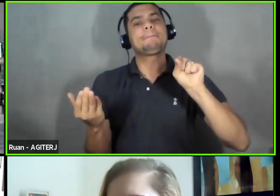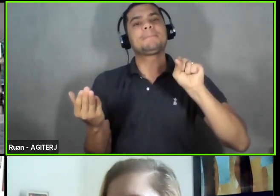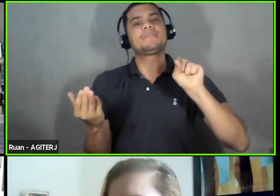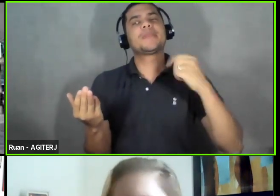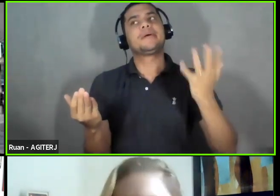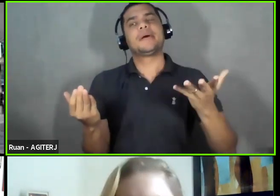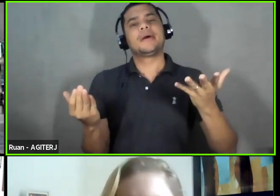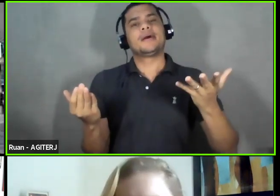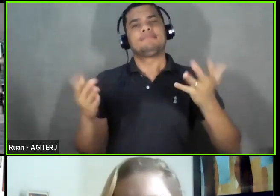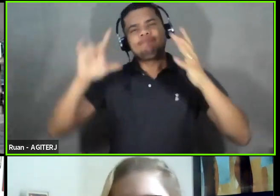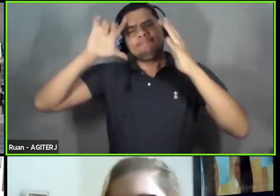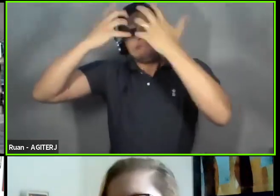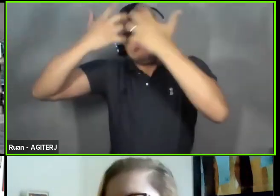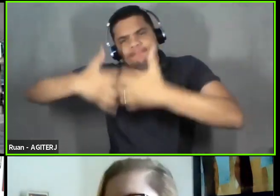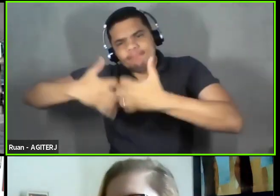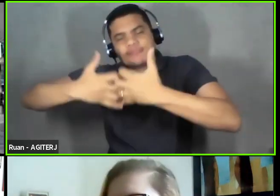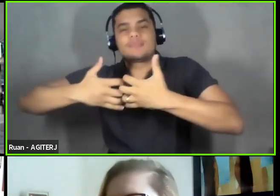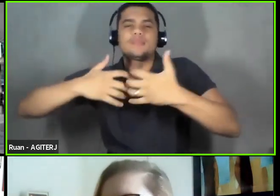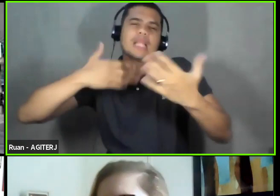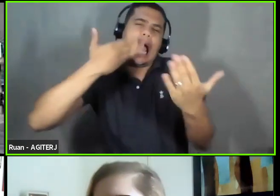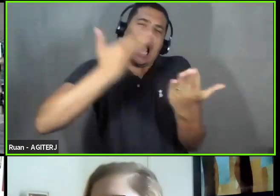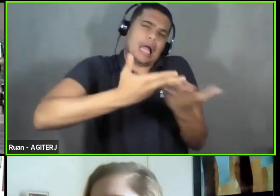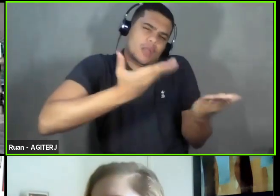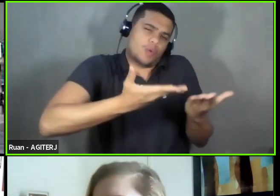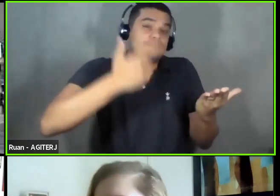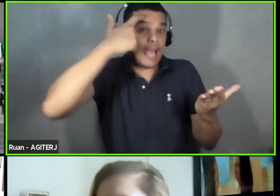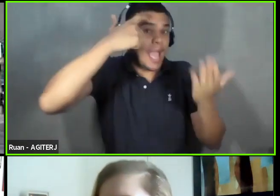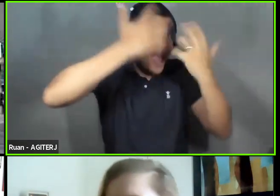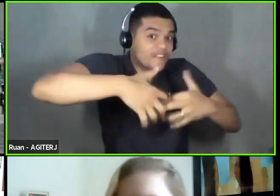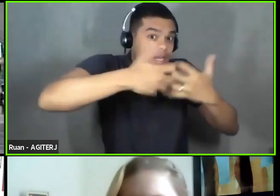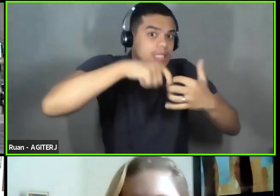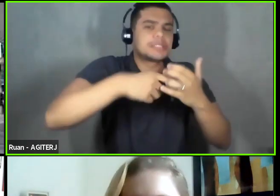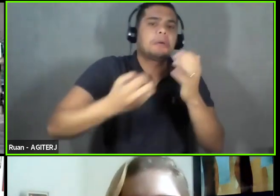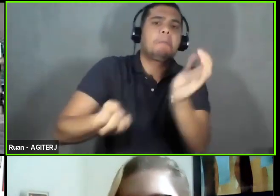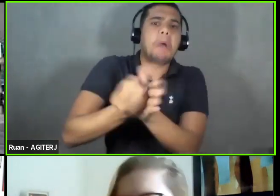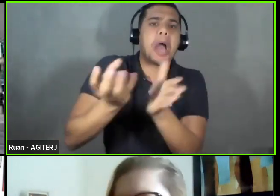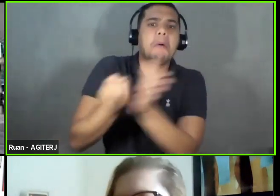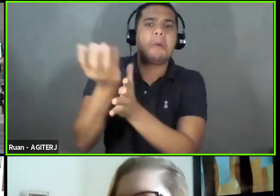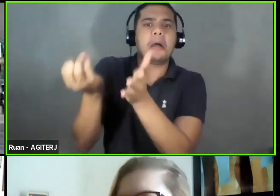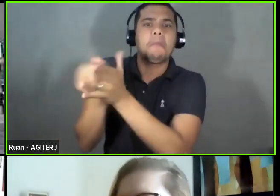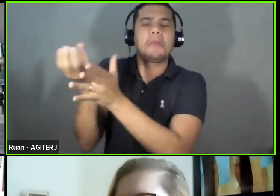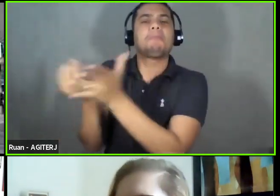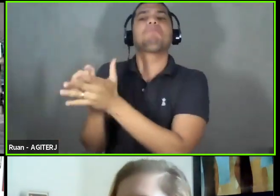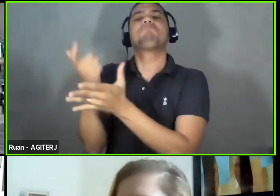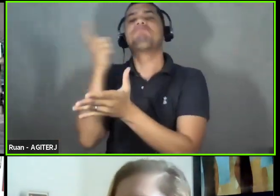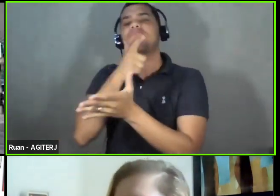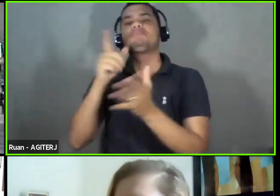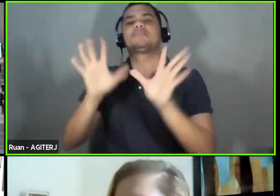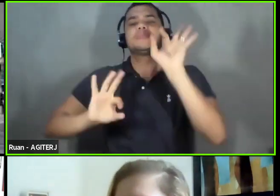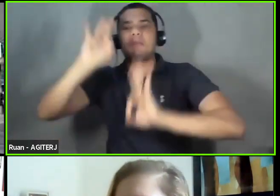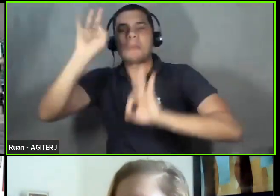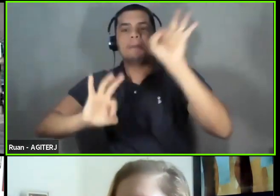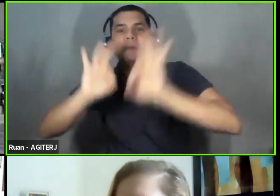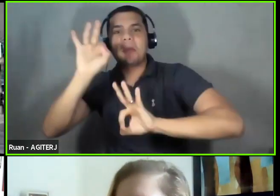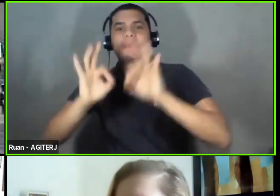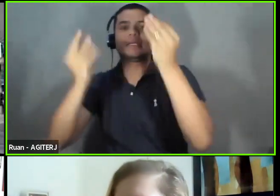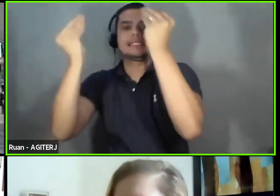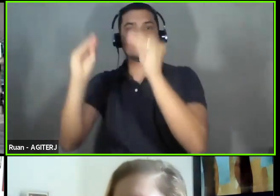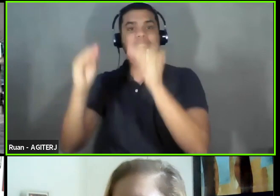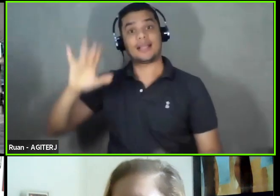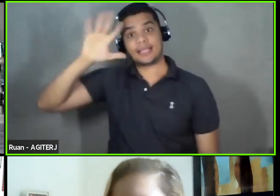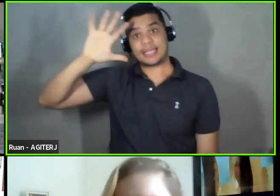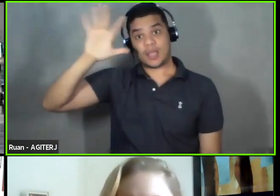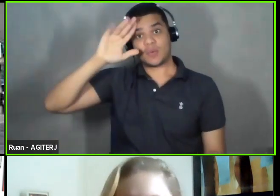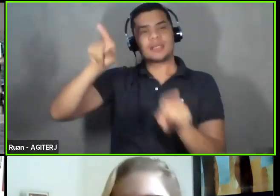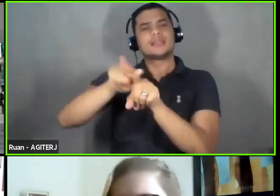as reflexões, quer dizer, até hoje não, as reflexões foram surgindo, né, e se corporificando em teorias e